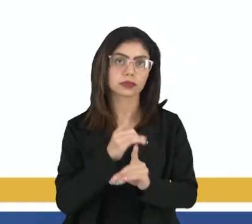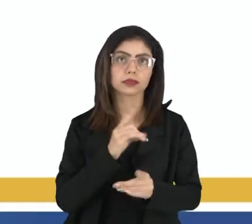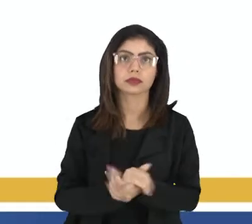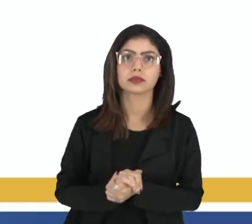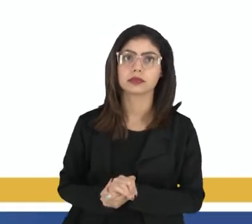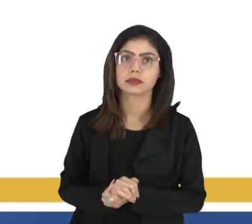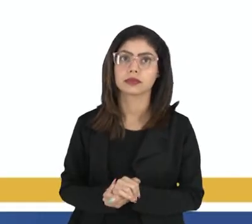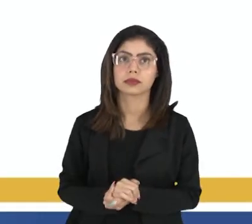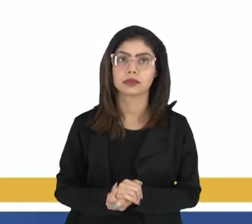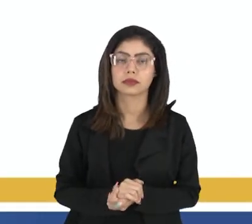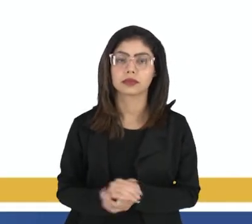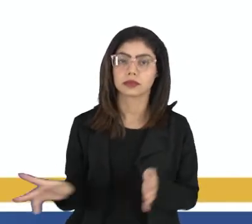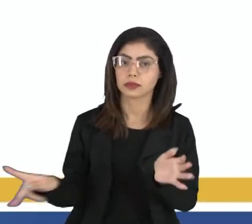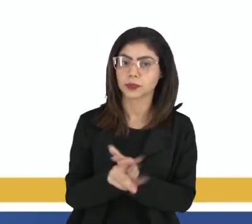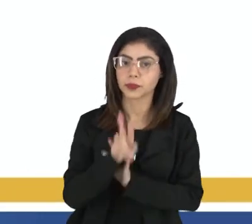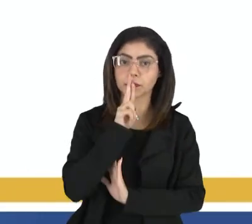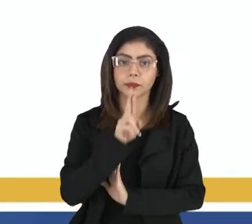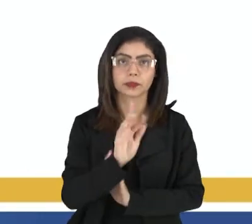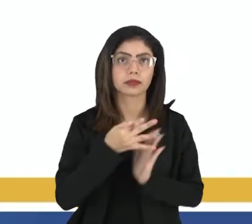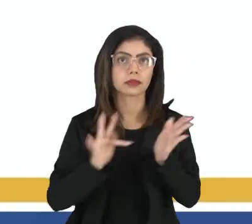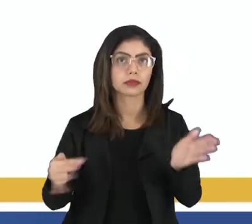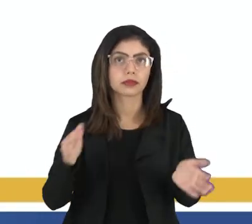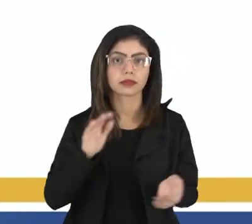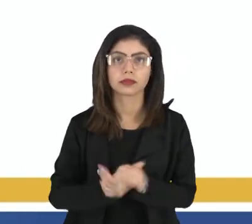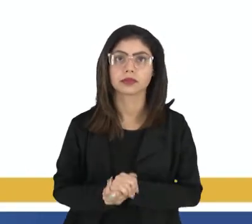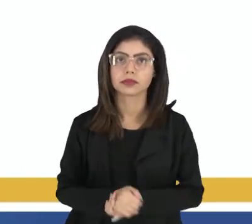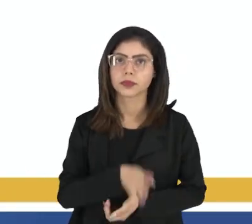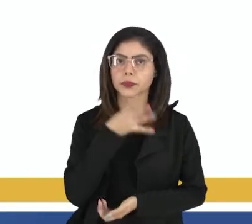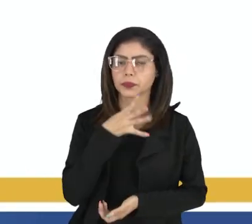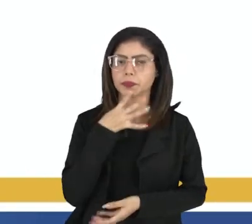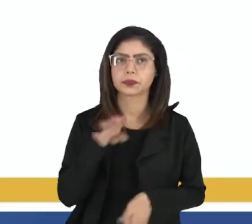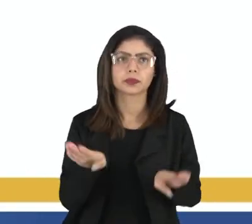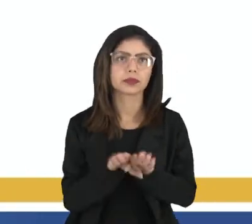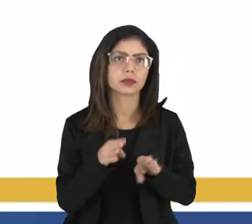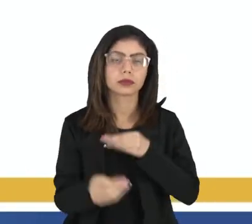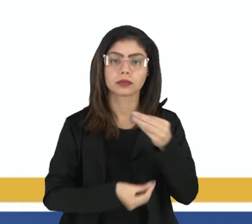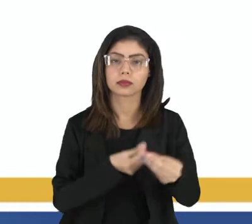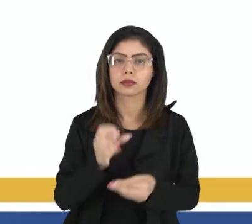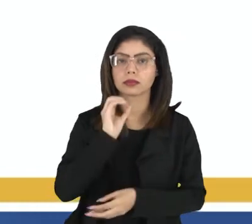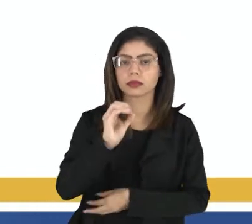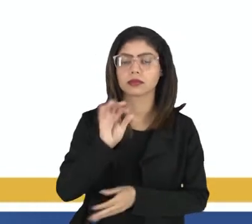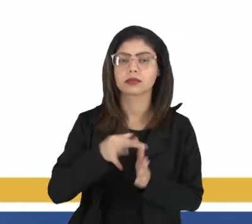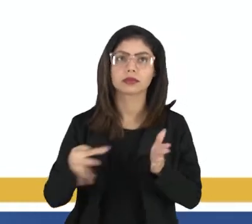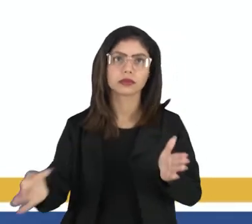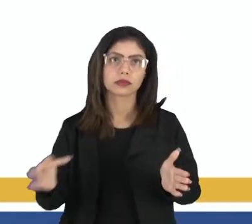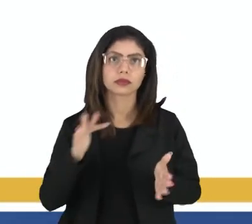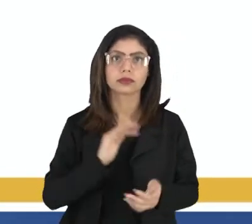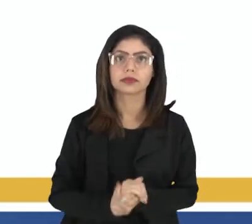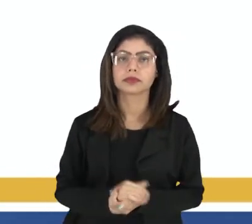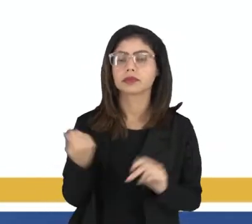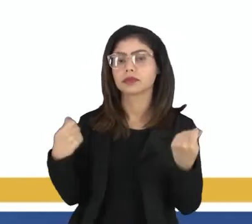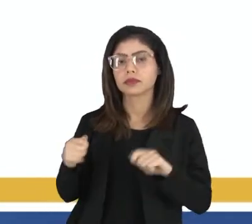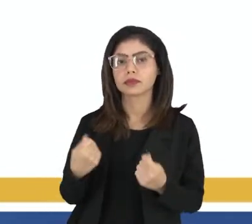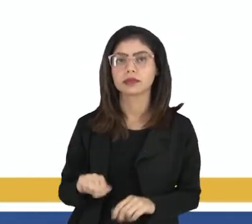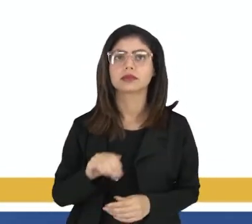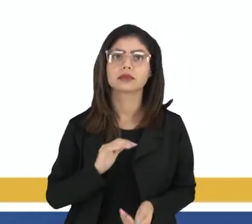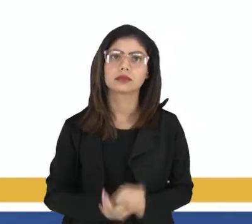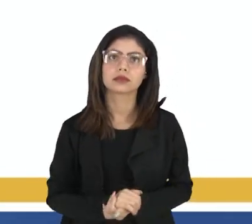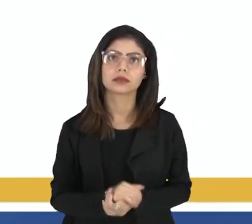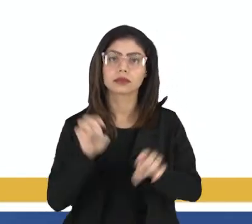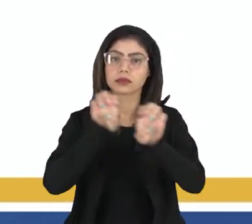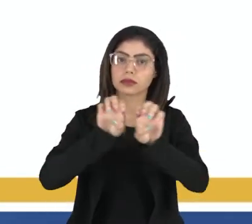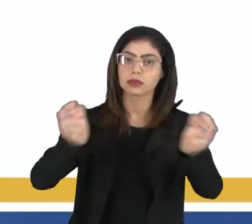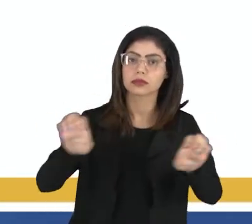Para encontrar as raízes da função quadrática, conhecidas também como zero da função, é necessário